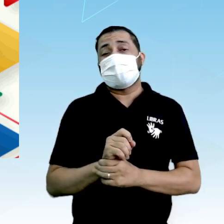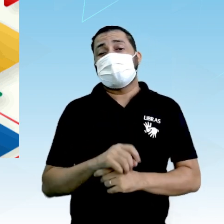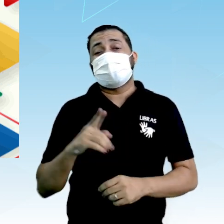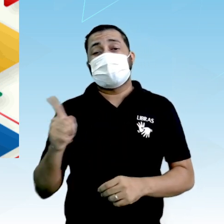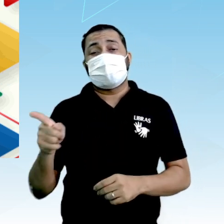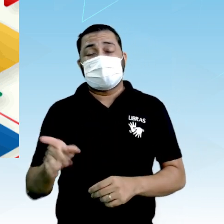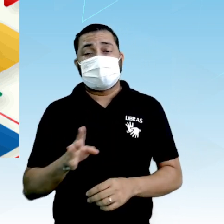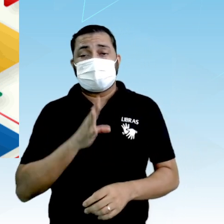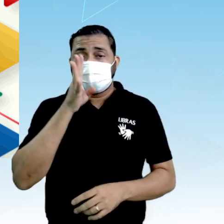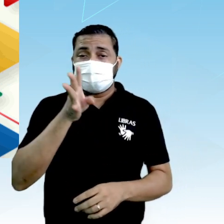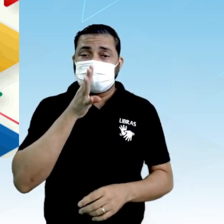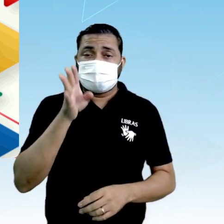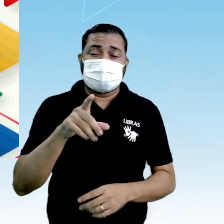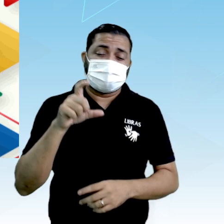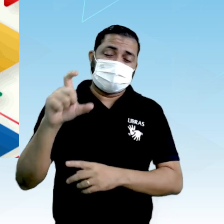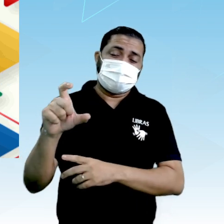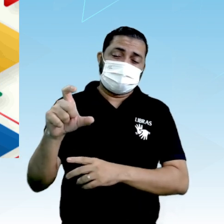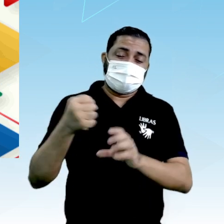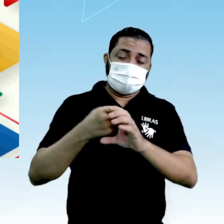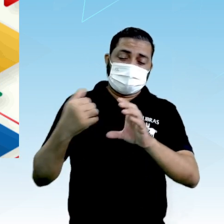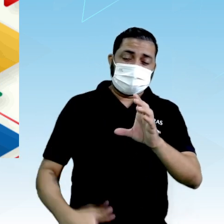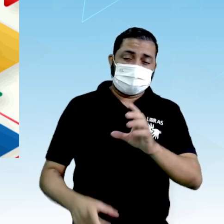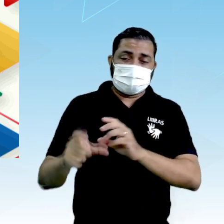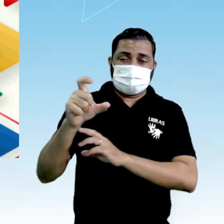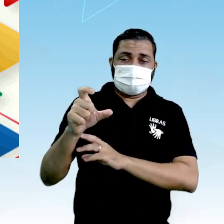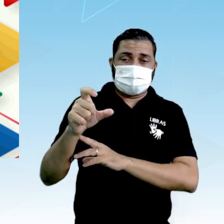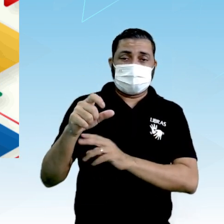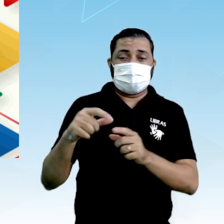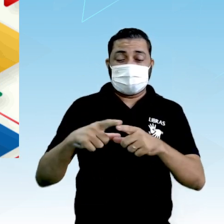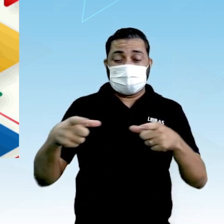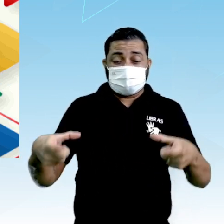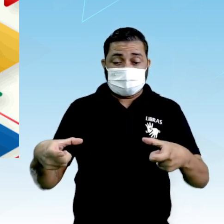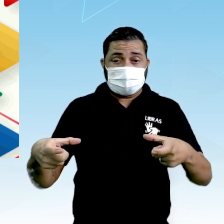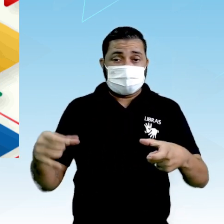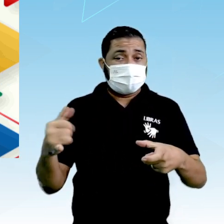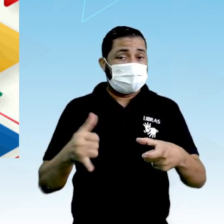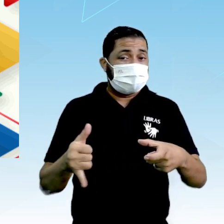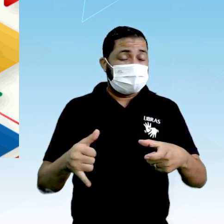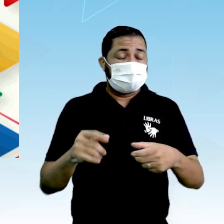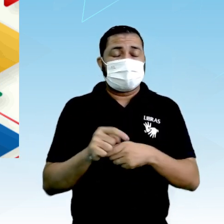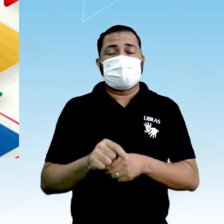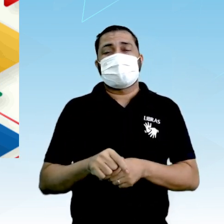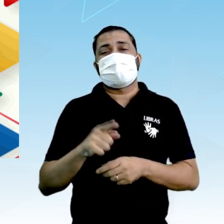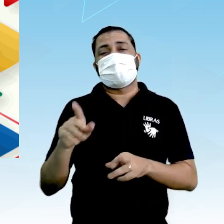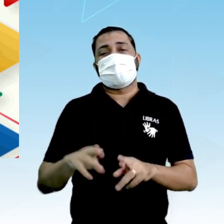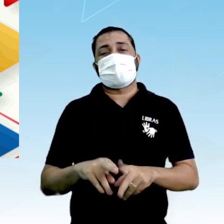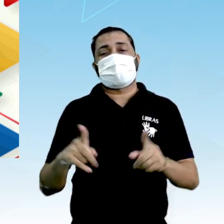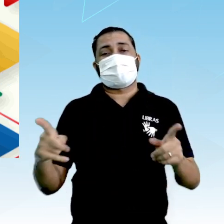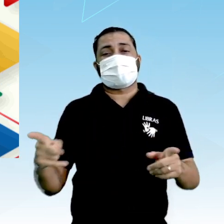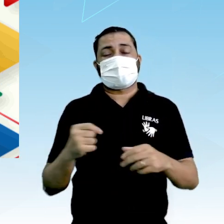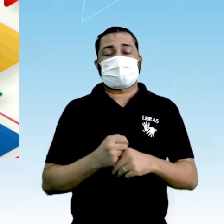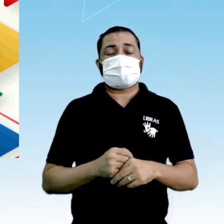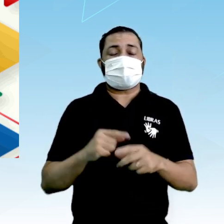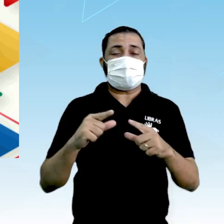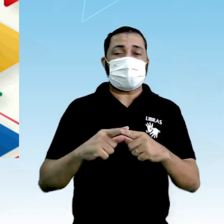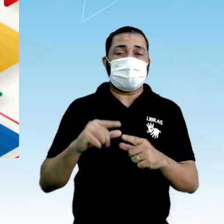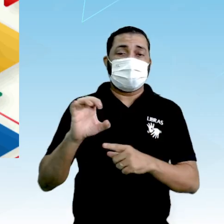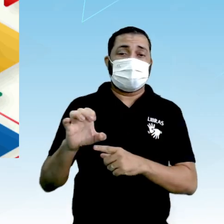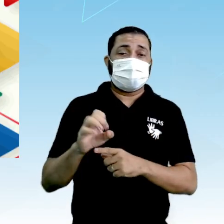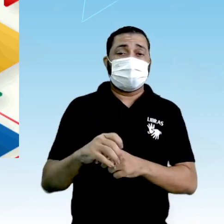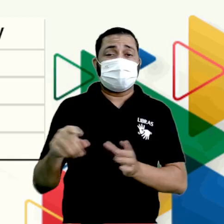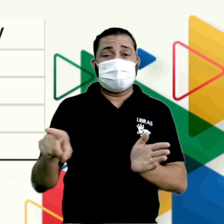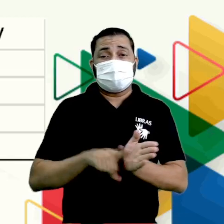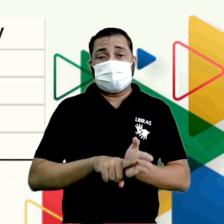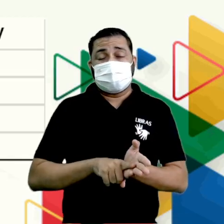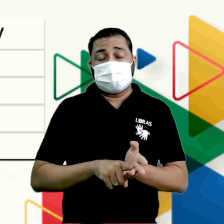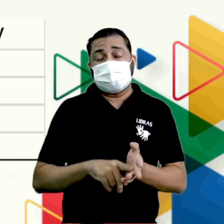espontânea, característica de pilhas e baterias. Se a diferença de potencial, o ΔE de uma reação for